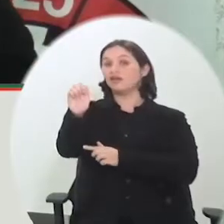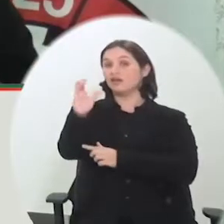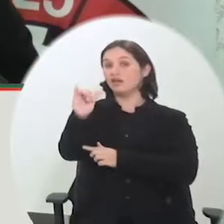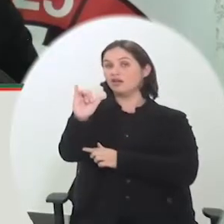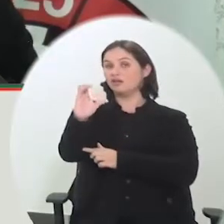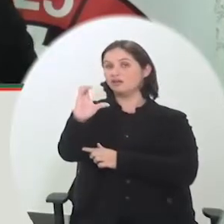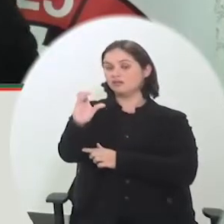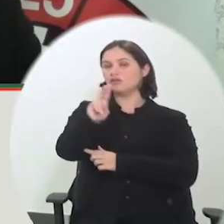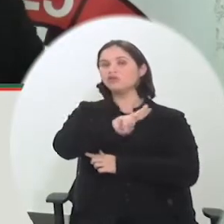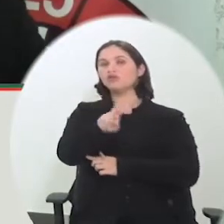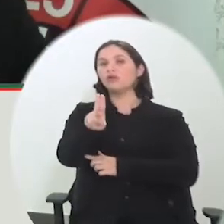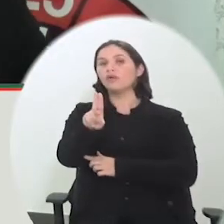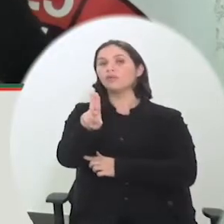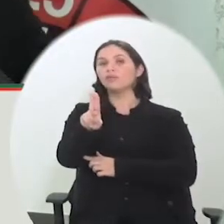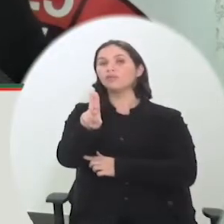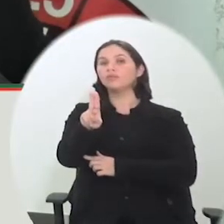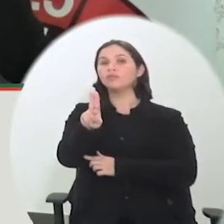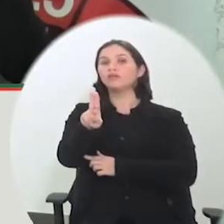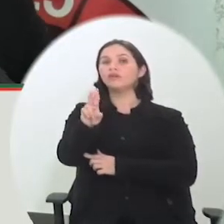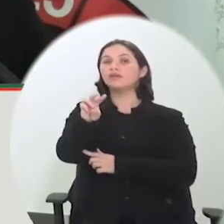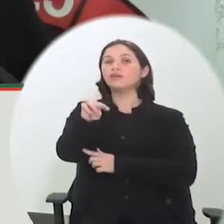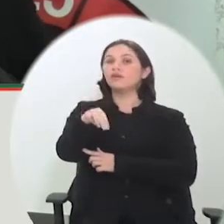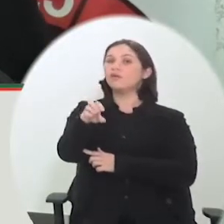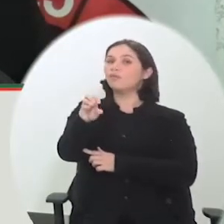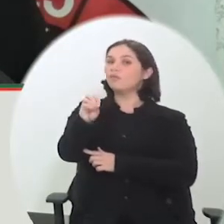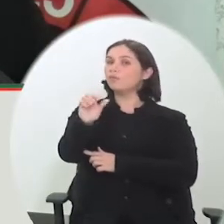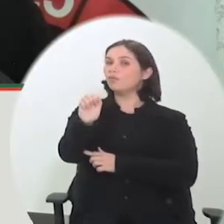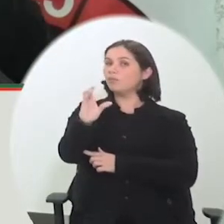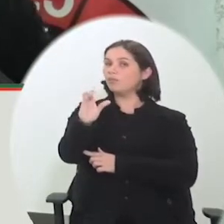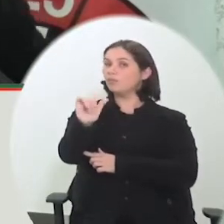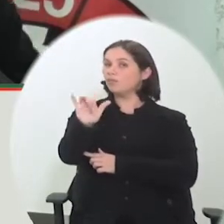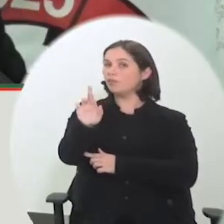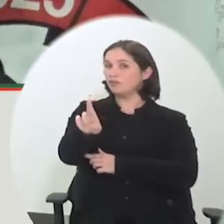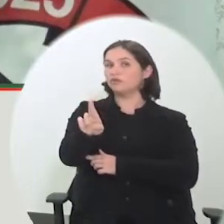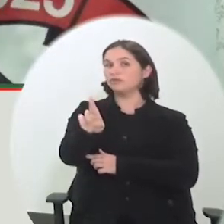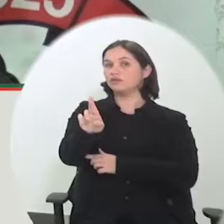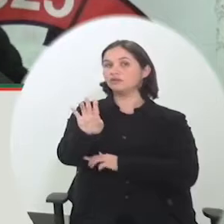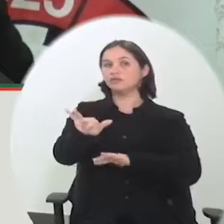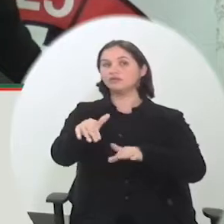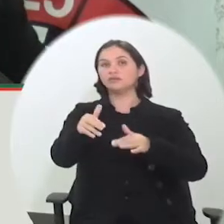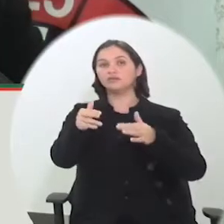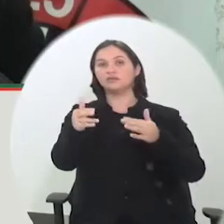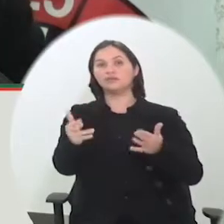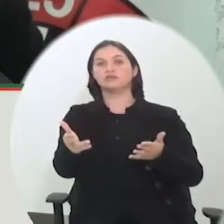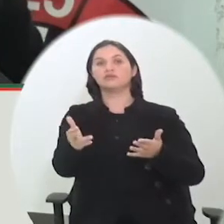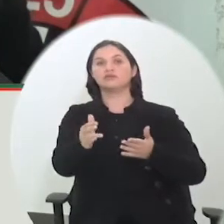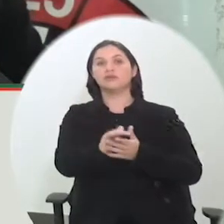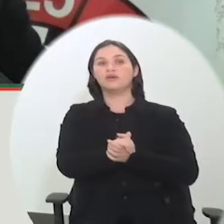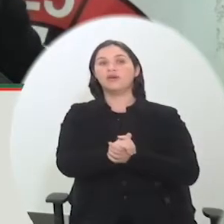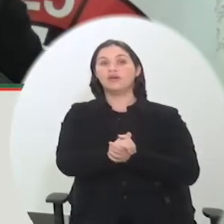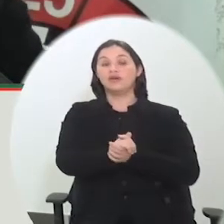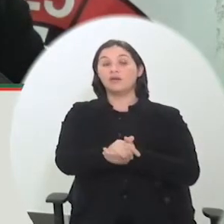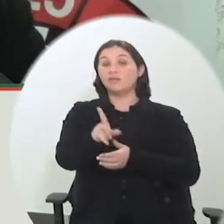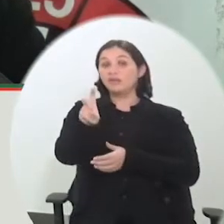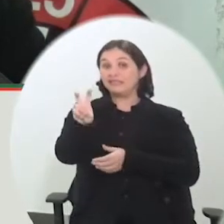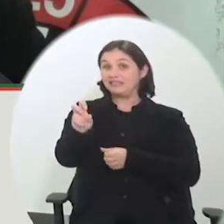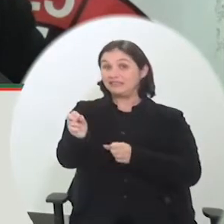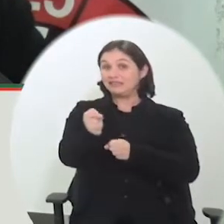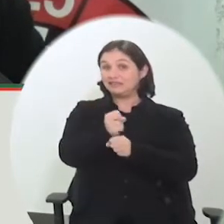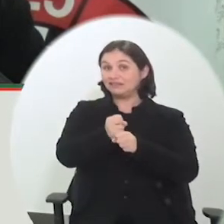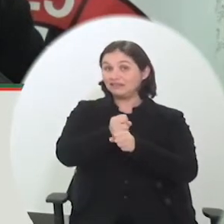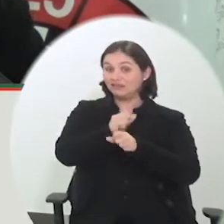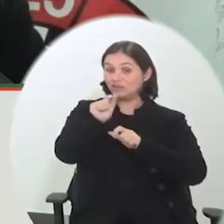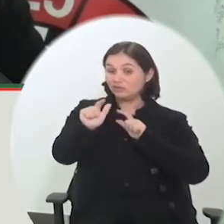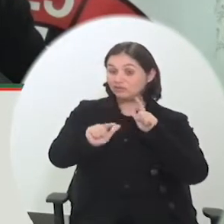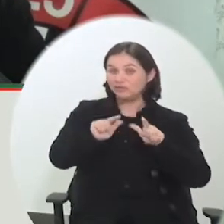Bom, pois bem, a gente chega num local onde a gente trabalhou 15 anos, a gente fica emocionado, né? Porque Aqui